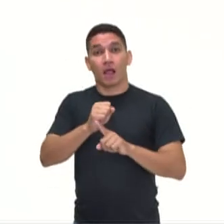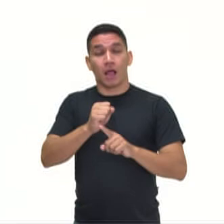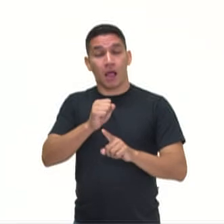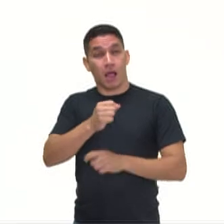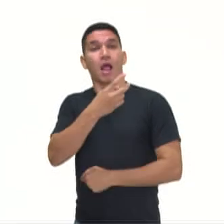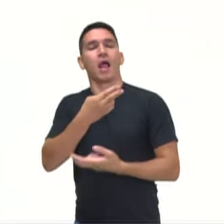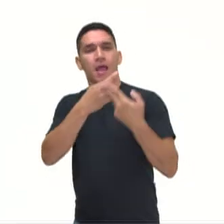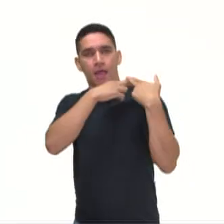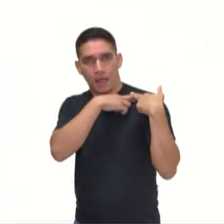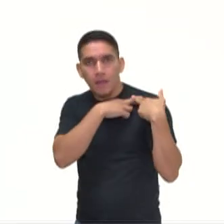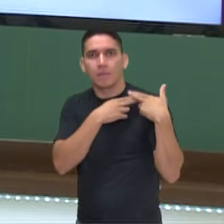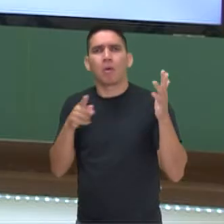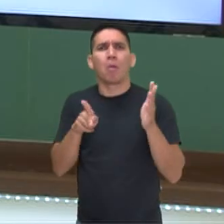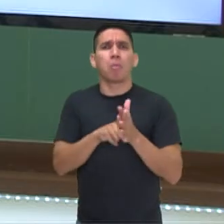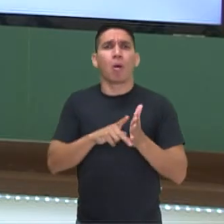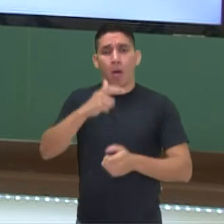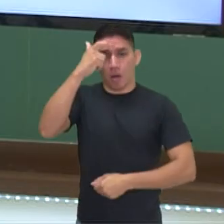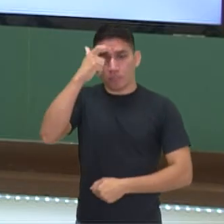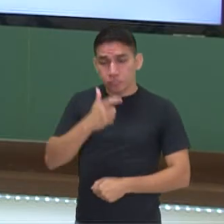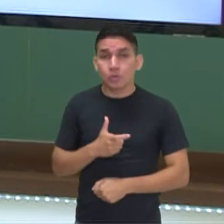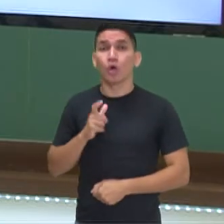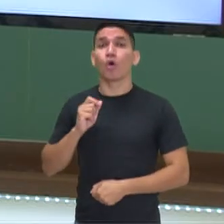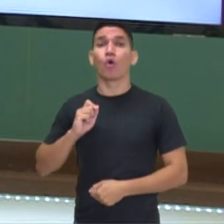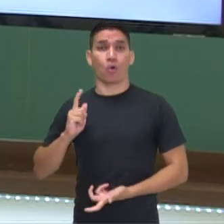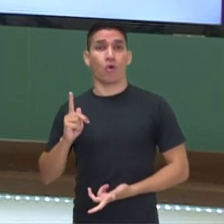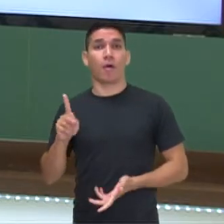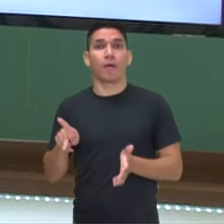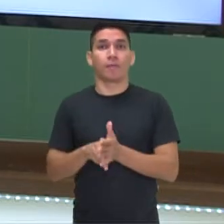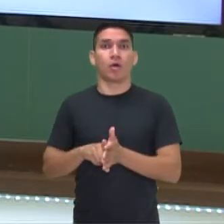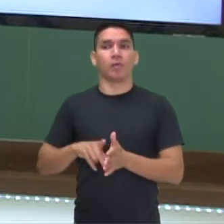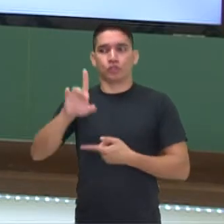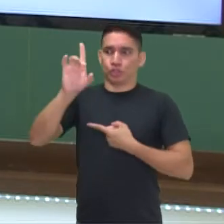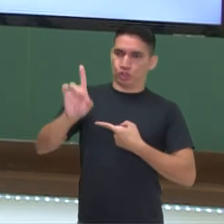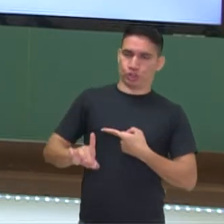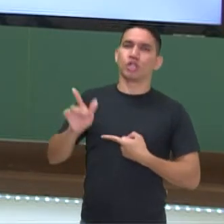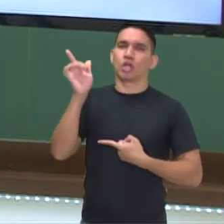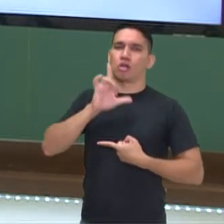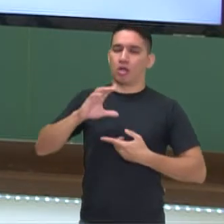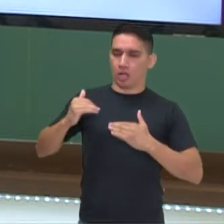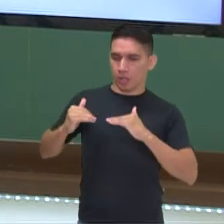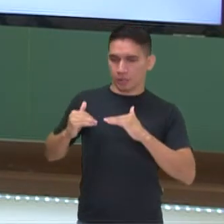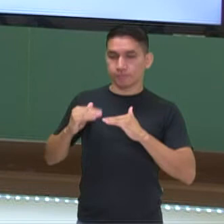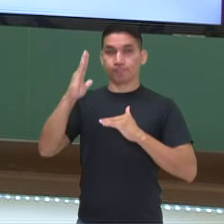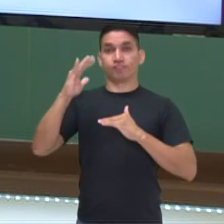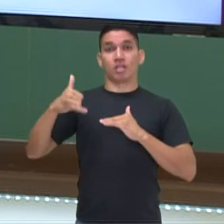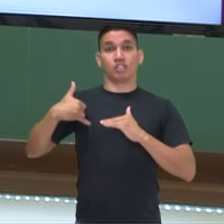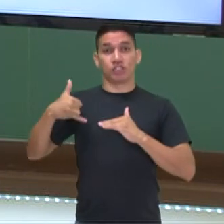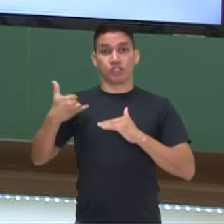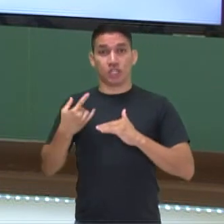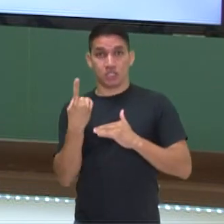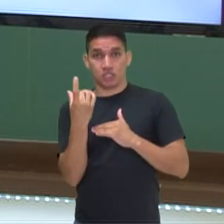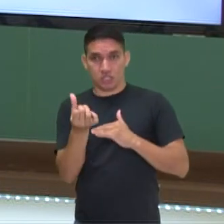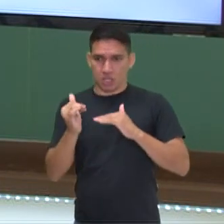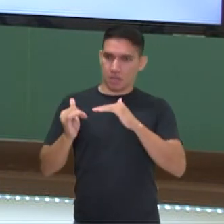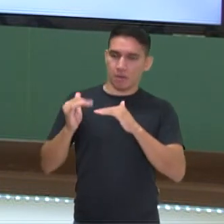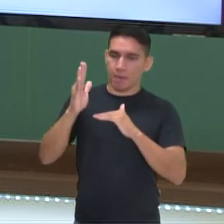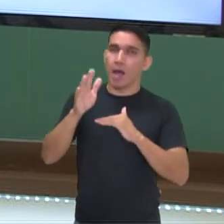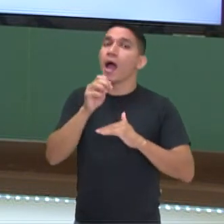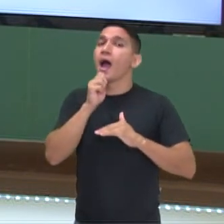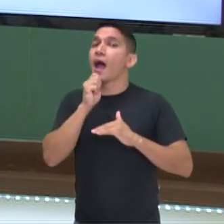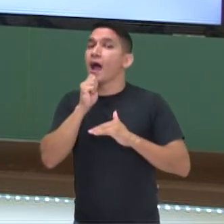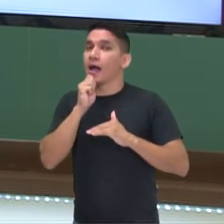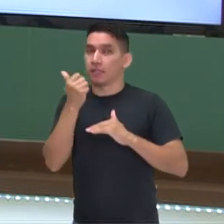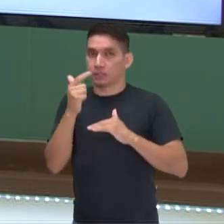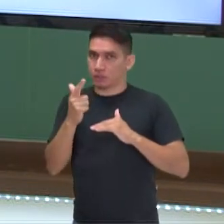direitos que a gente vai adquirir a partir da nossa maioridade. Então, por exemplo, né, aos 16 anos, nós não somos